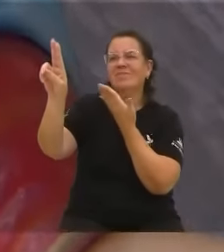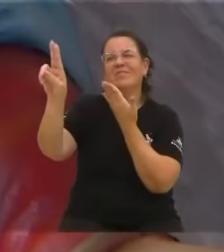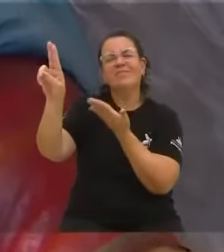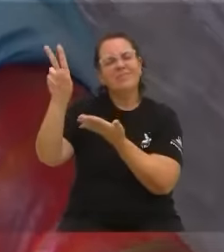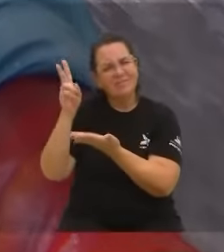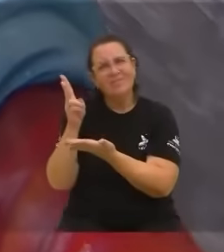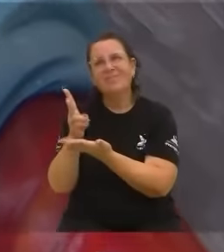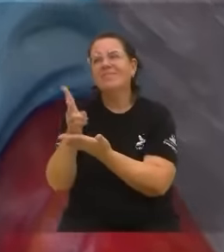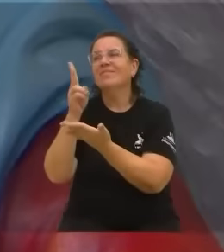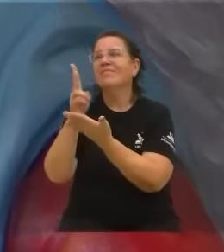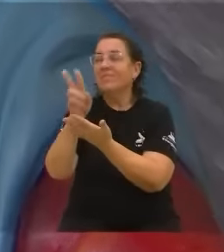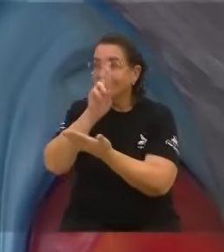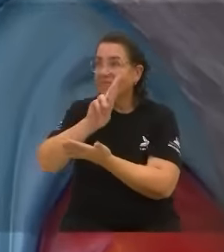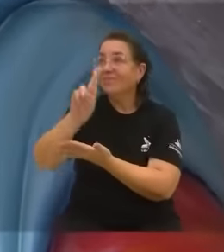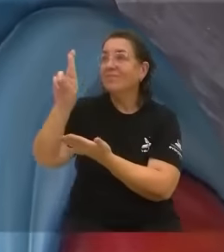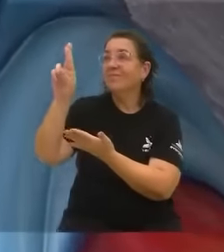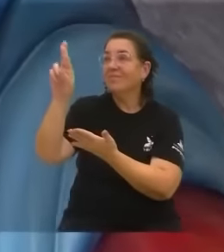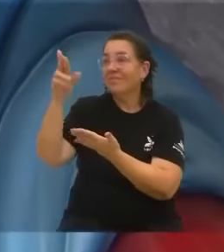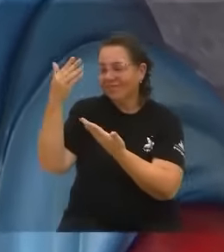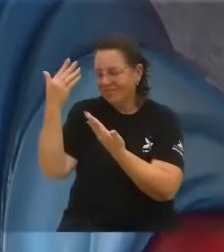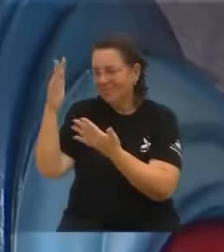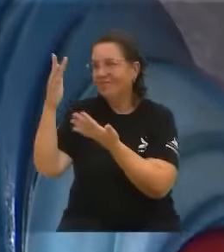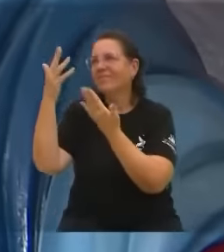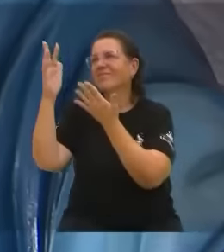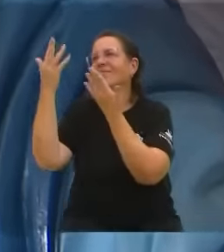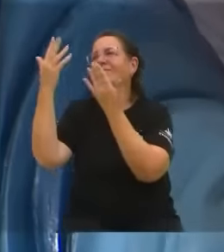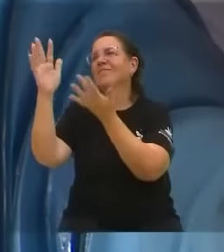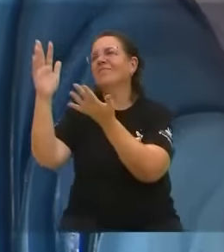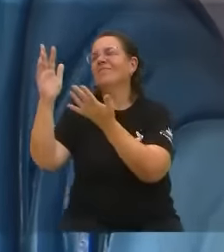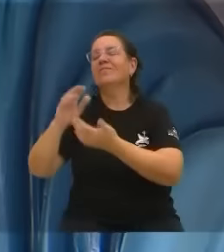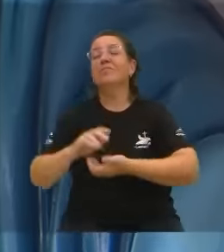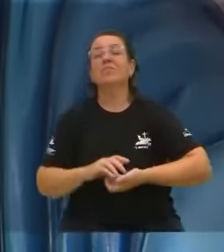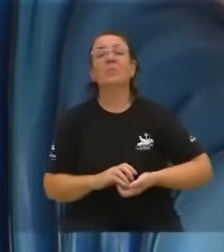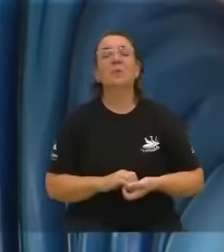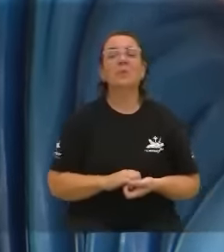para sempre, ó Senhor, o